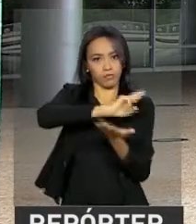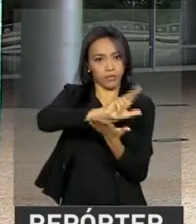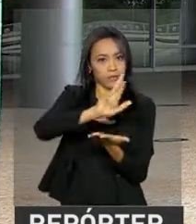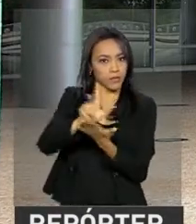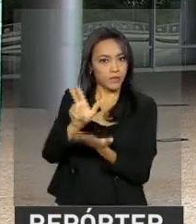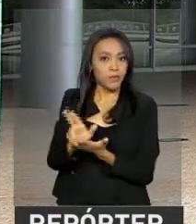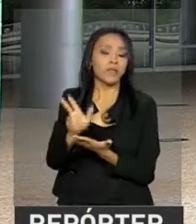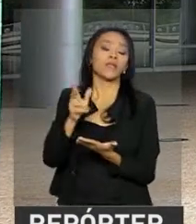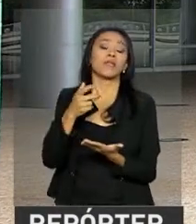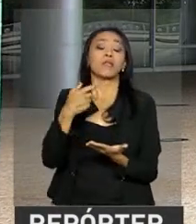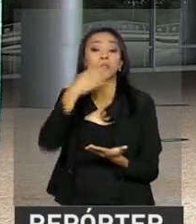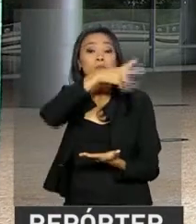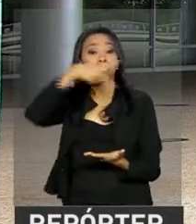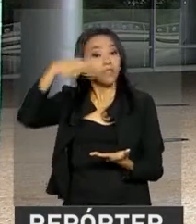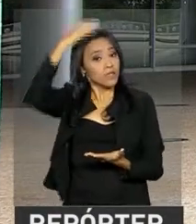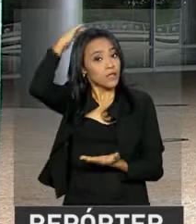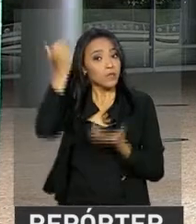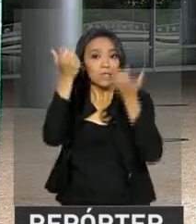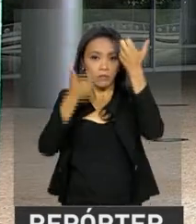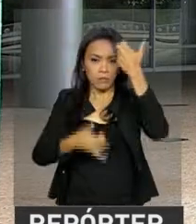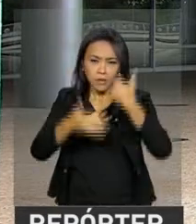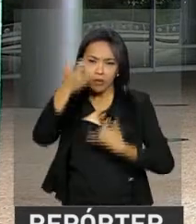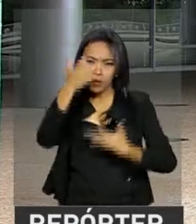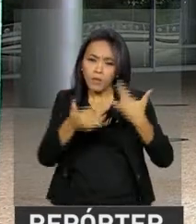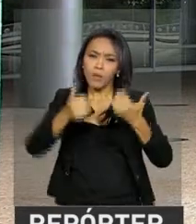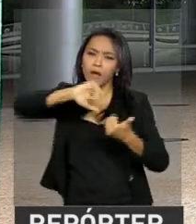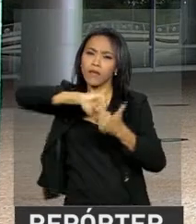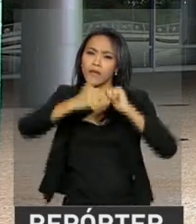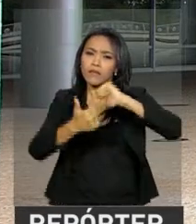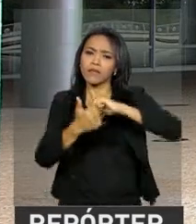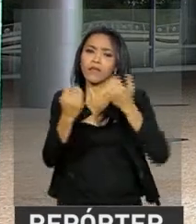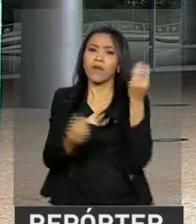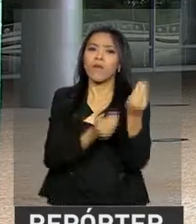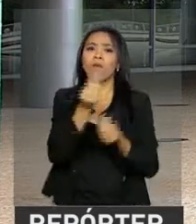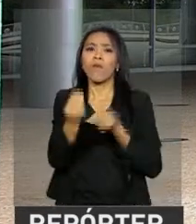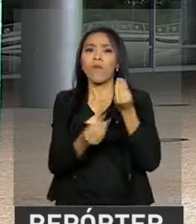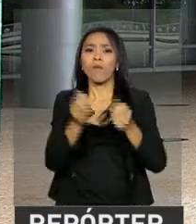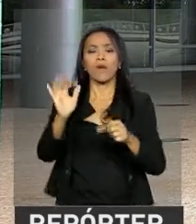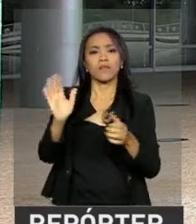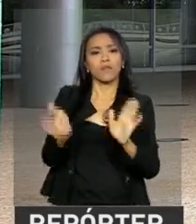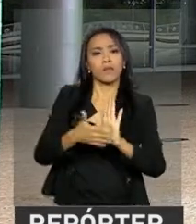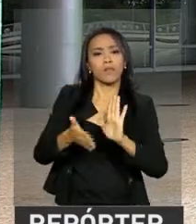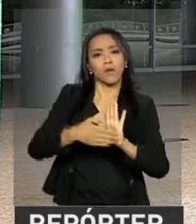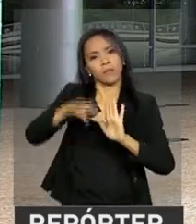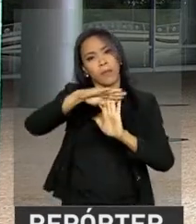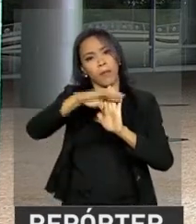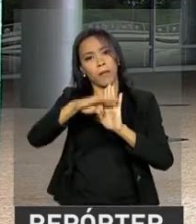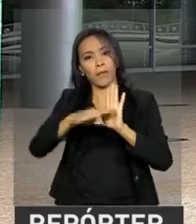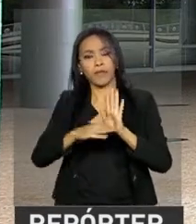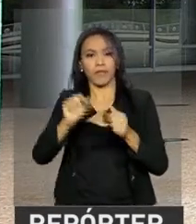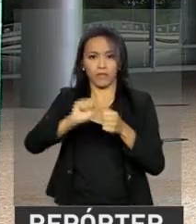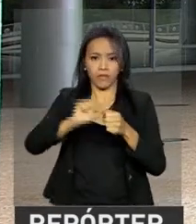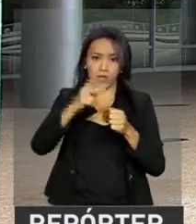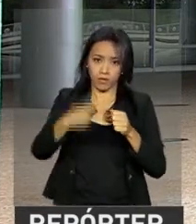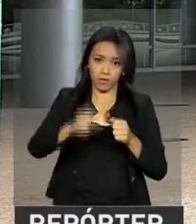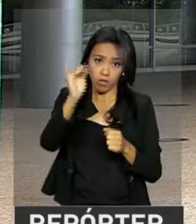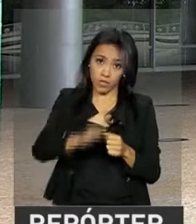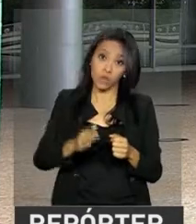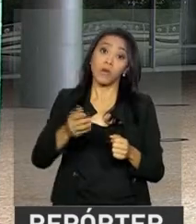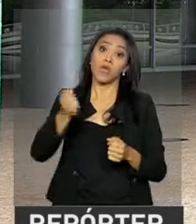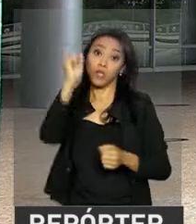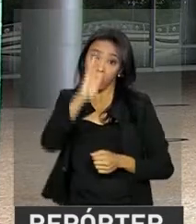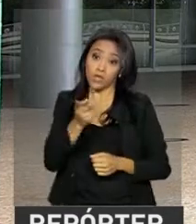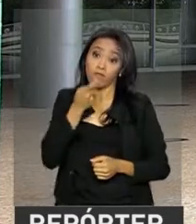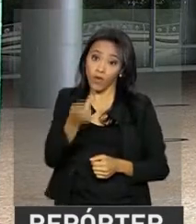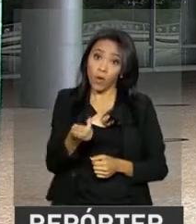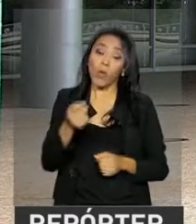fez um balanço das ações que vêm sendo adotadas pelo governo ele garantiu aos embaixadores a qualidade da carne